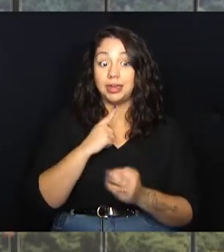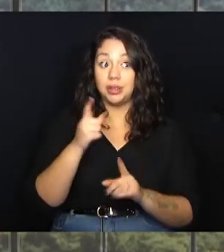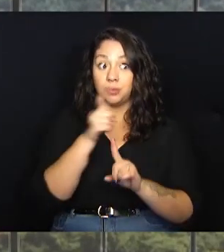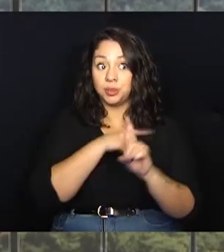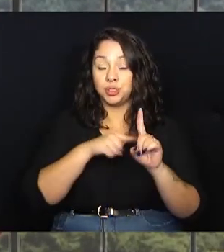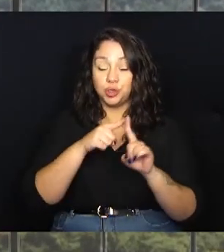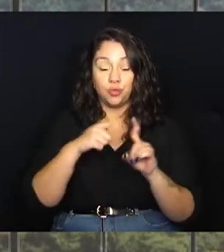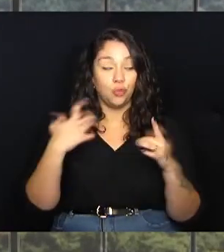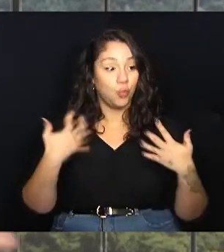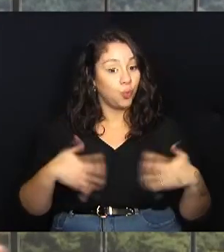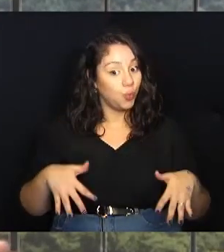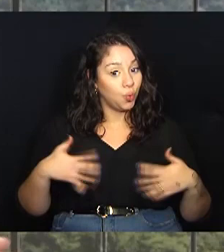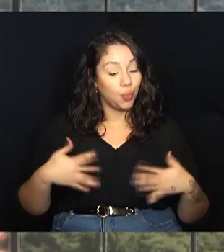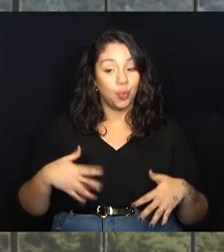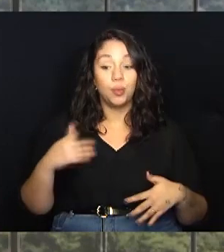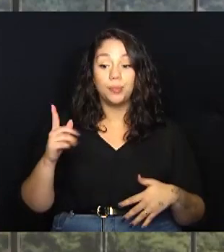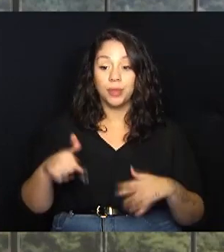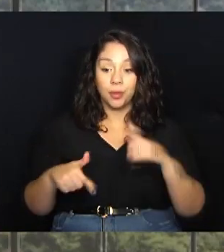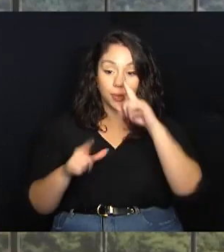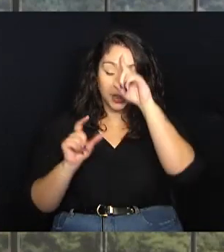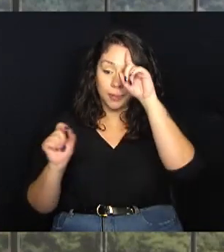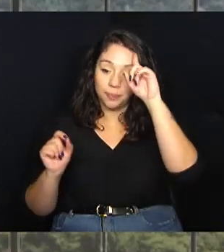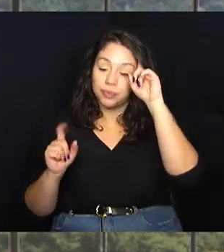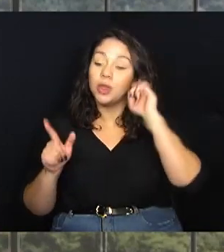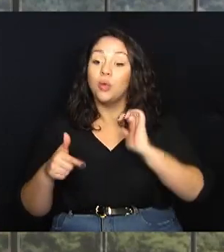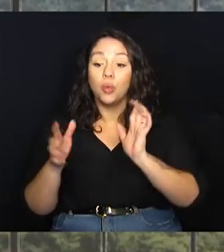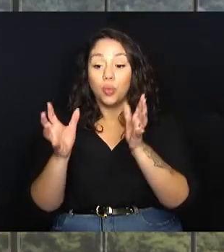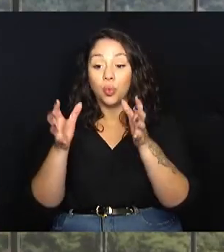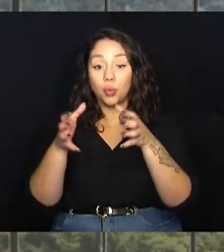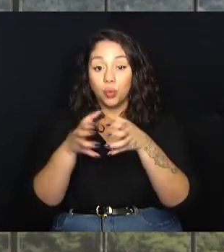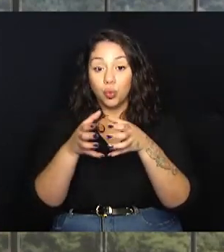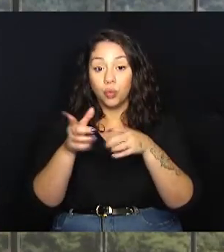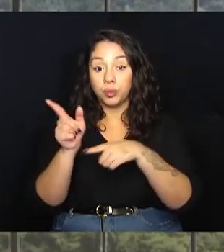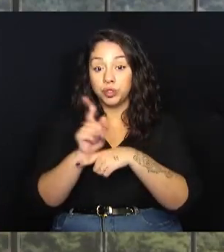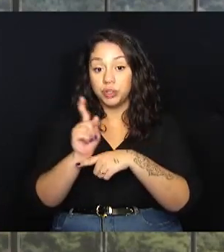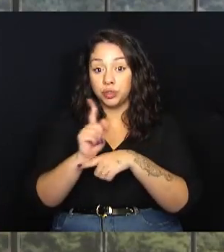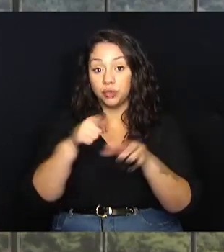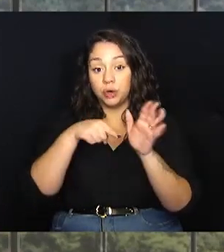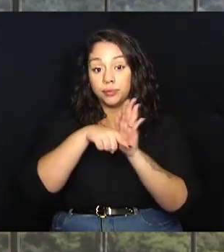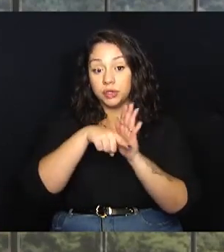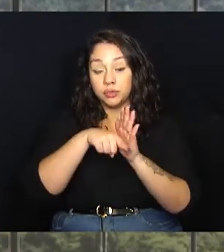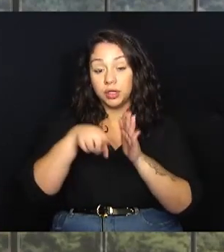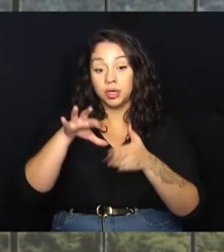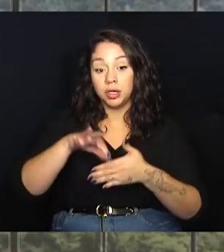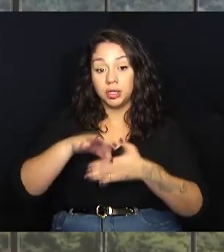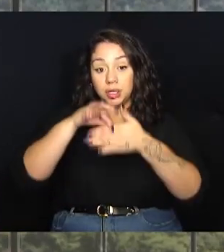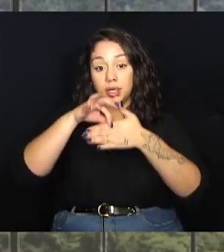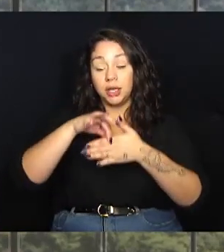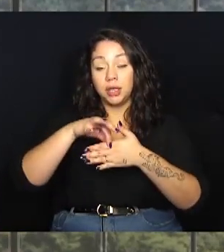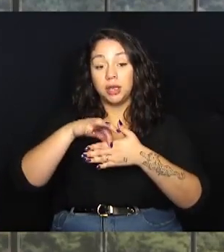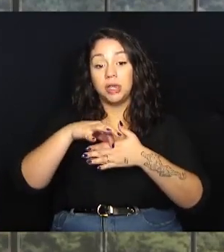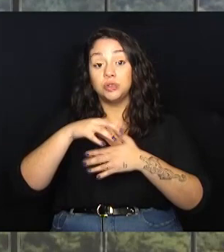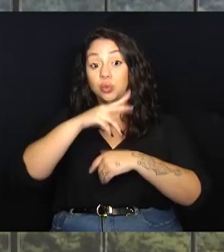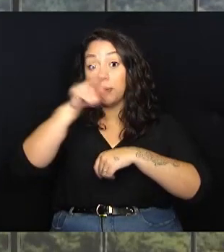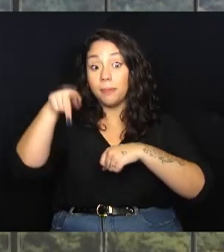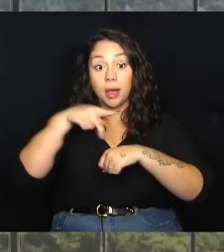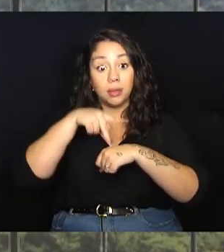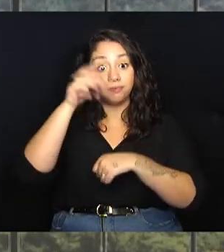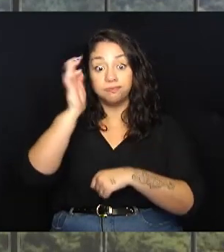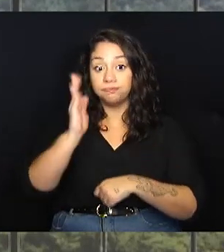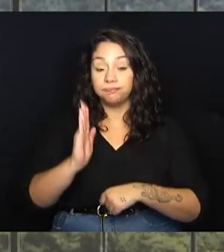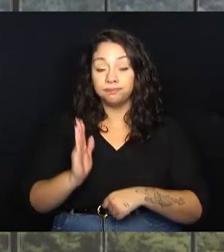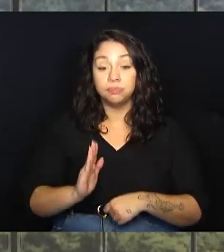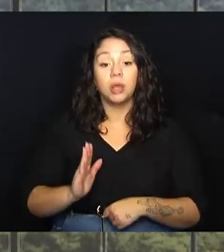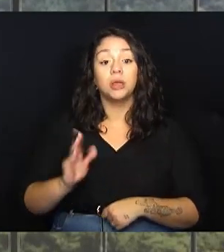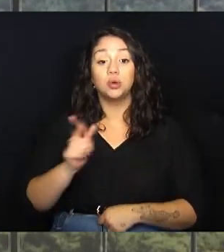né? Essa coalizão é um grupo de gestores, pesquisadores e lideranças nacionais no assunto, atores governamentais e